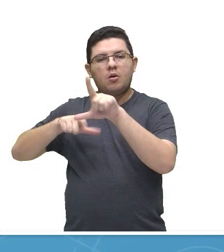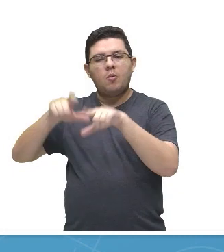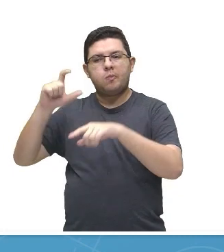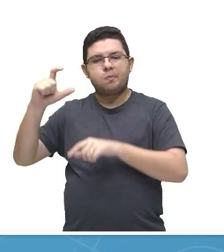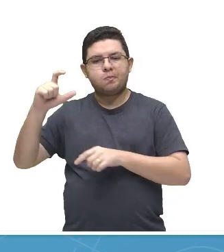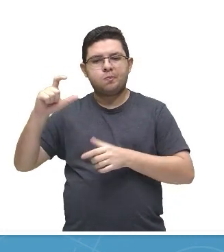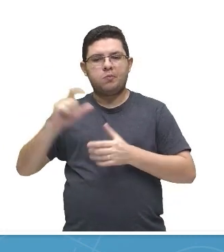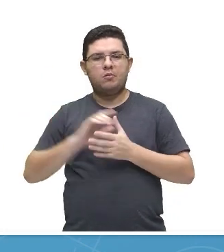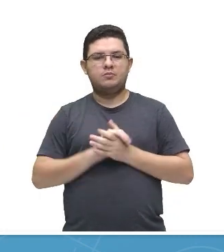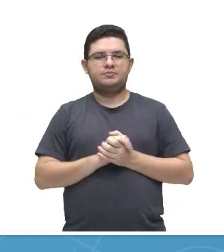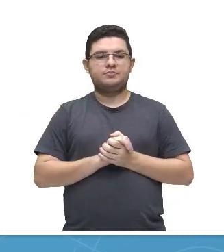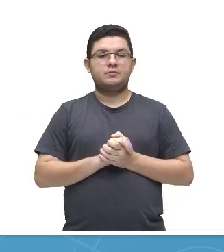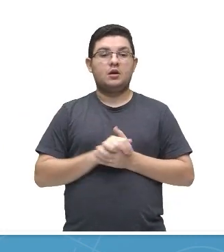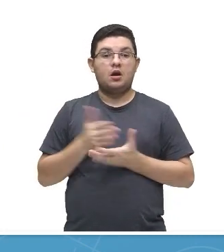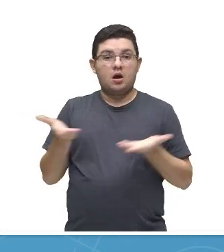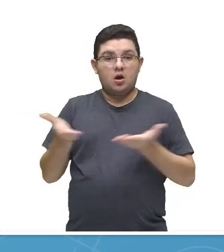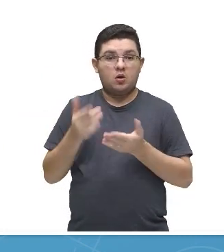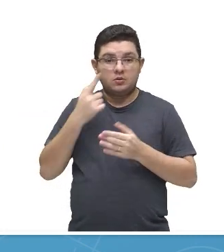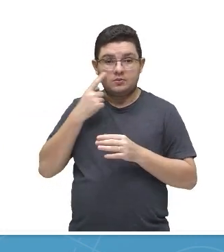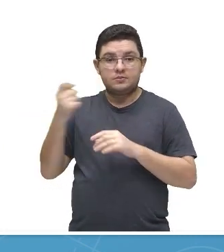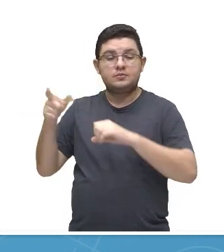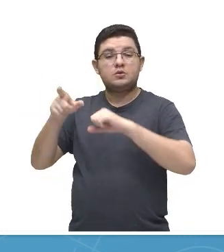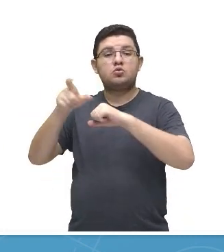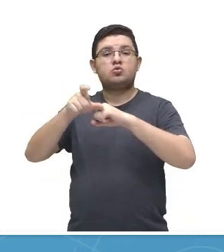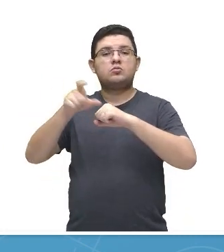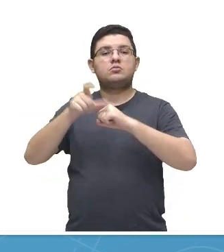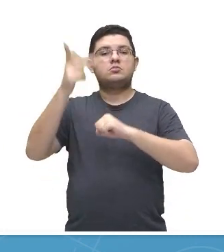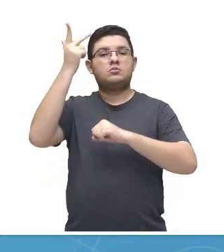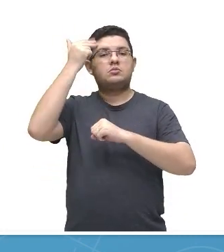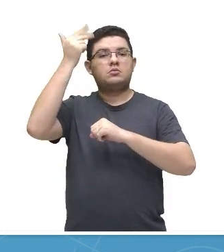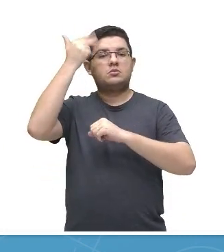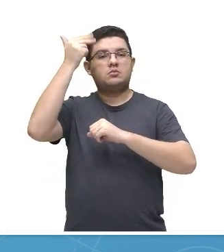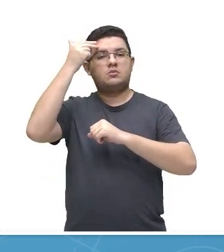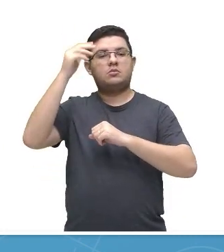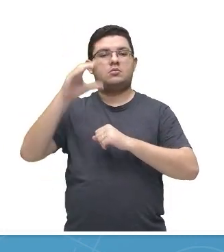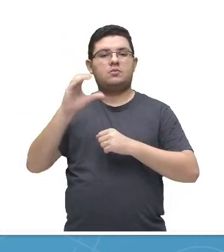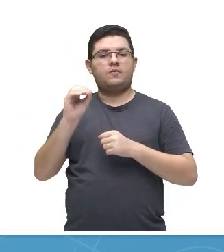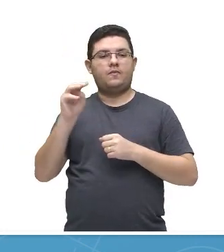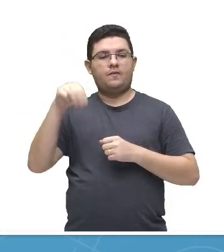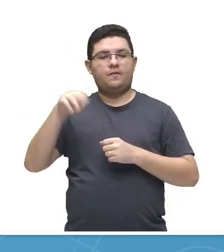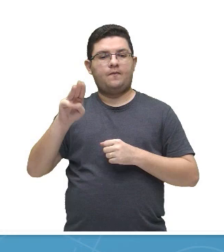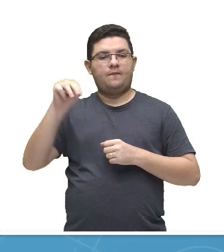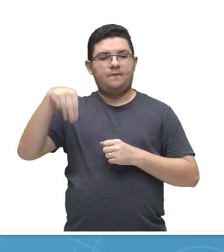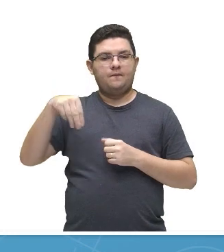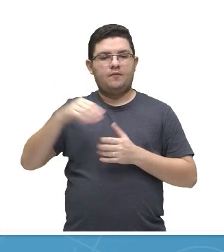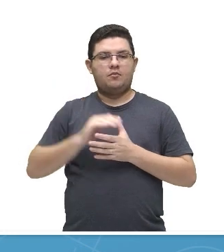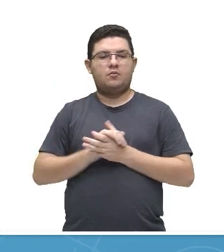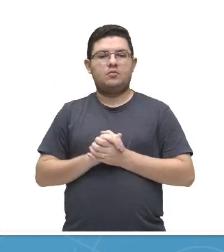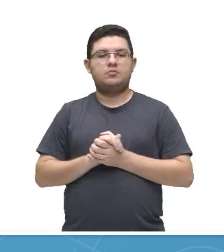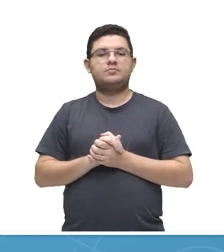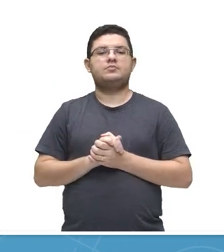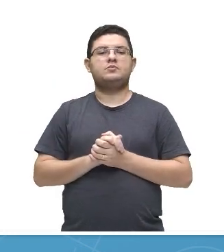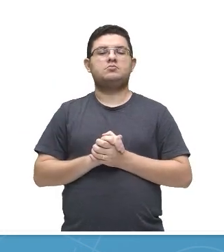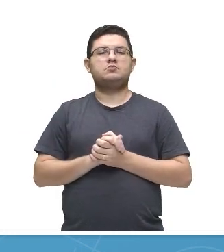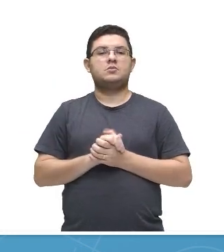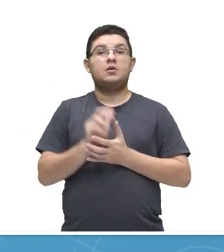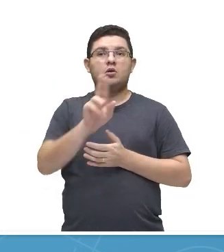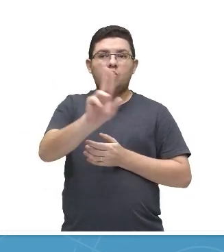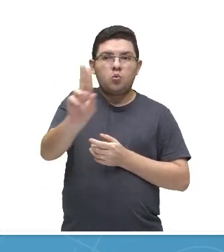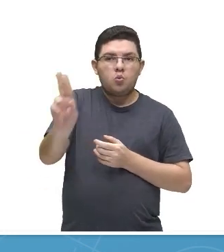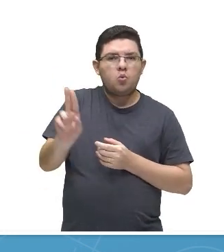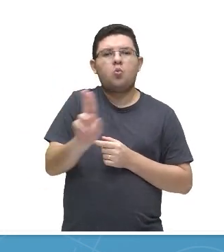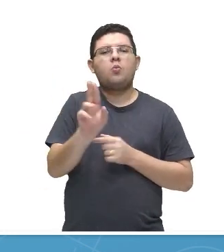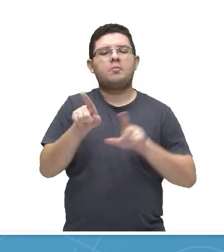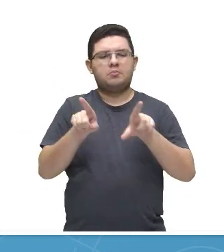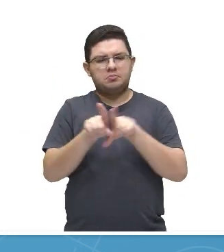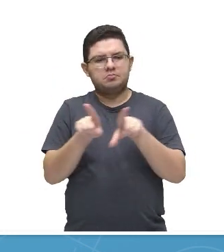o substantivo comum. O substantivo comum, ele vai nomear. Professor, o que é nomear?